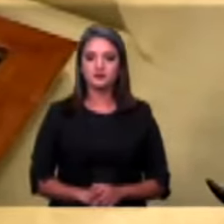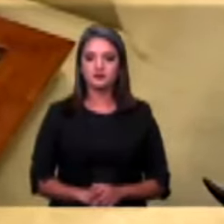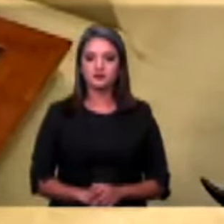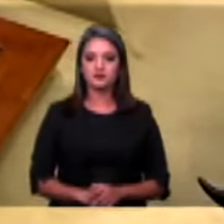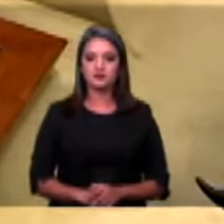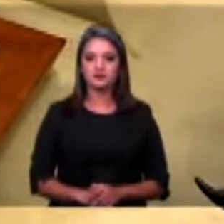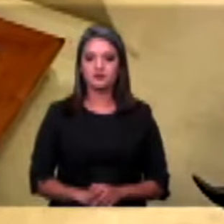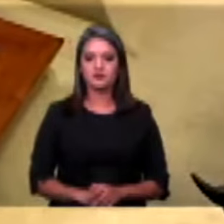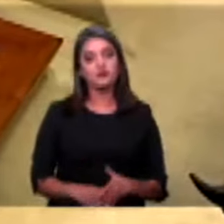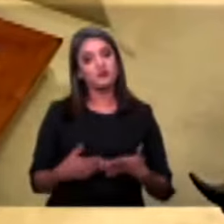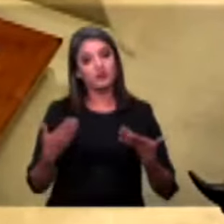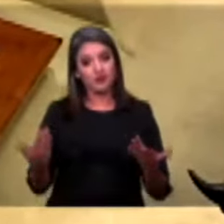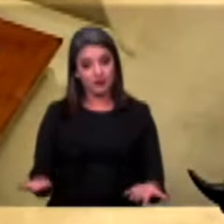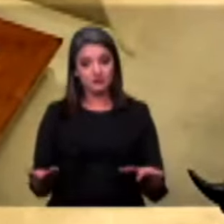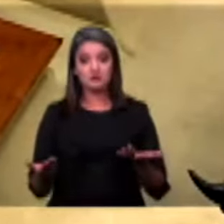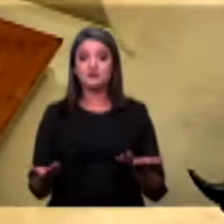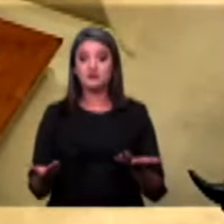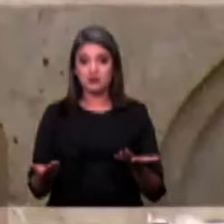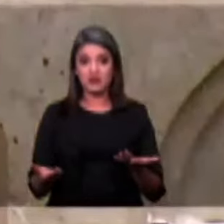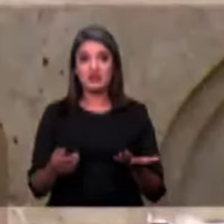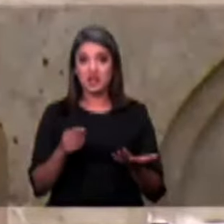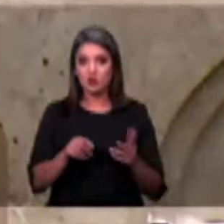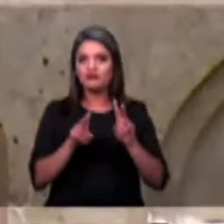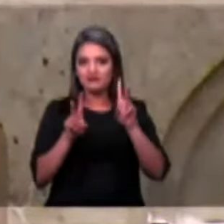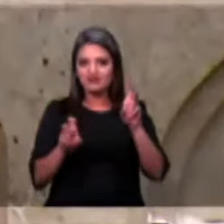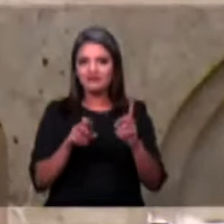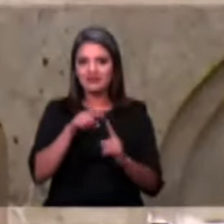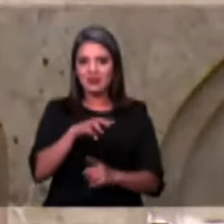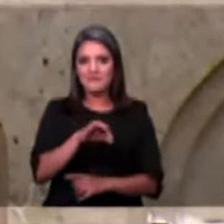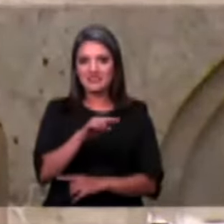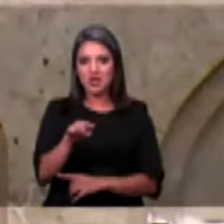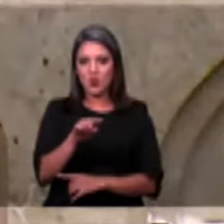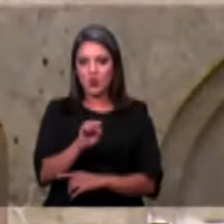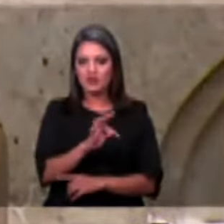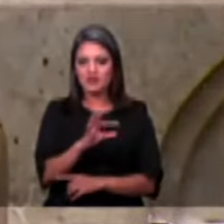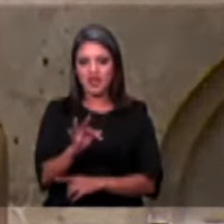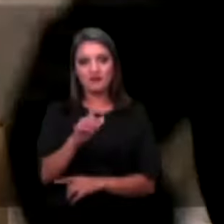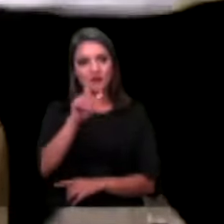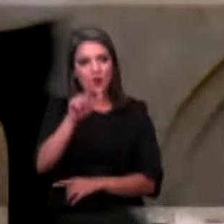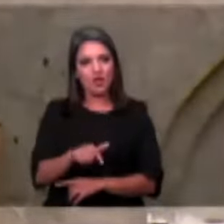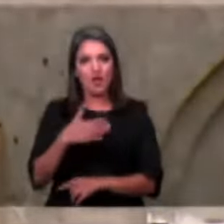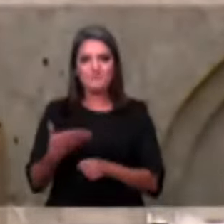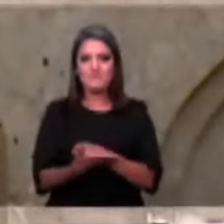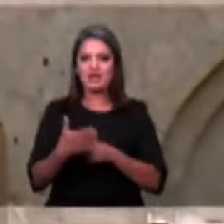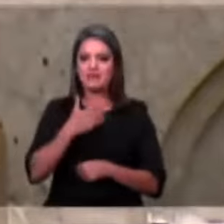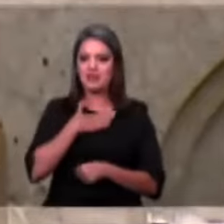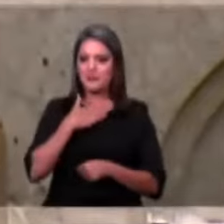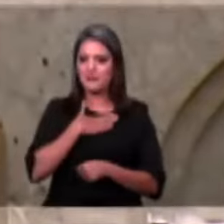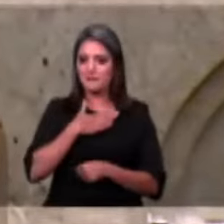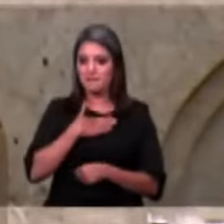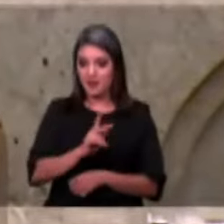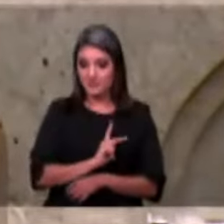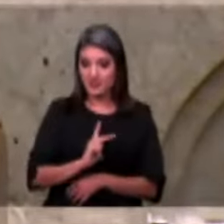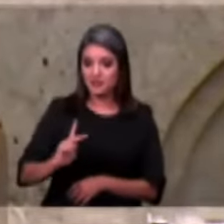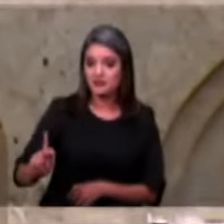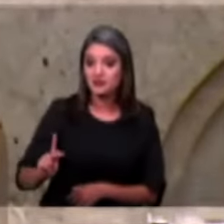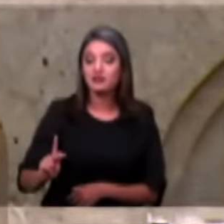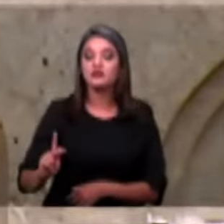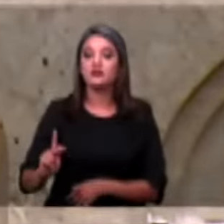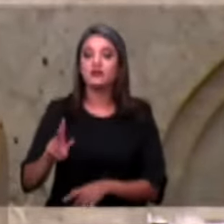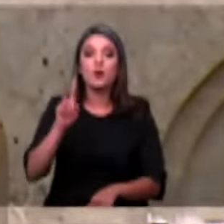Dessa diretriz, retiro o norte da minha gestão, como disse, a proteção da